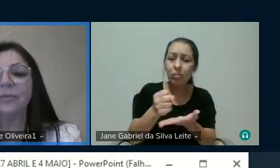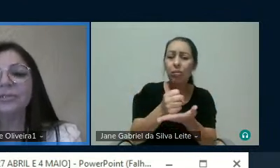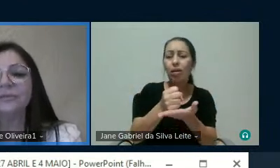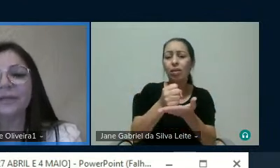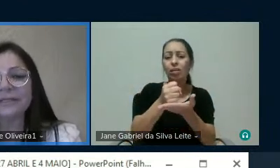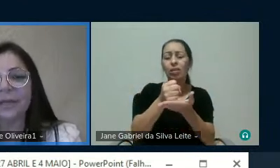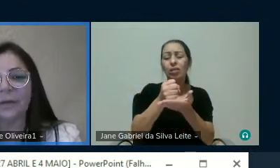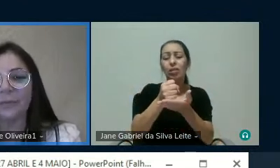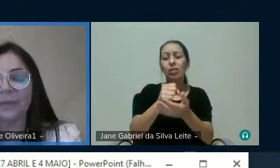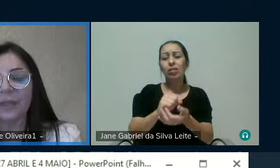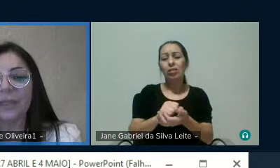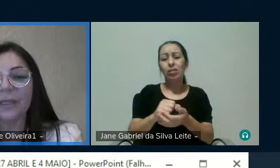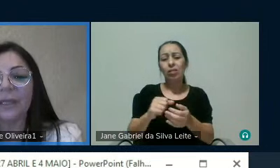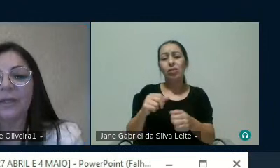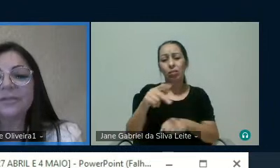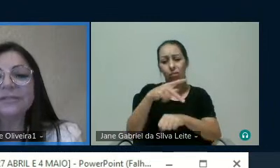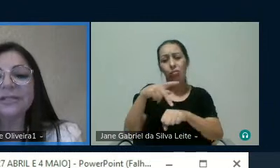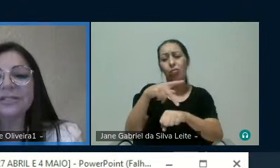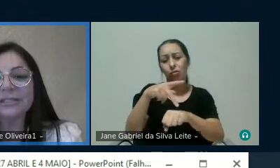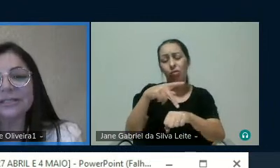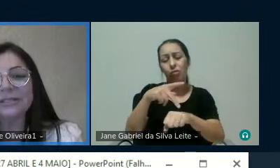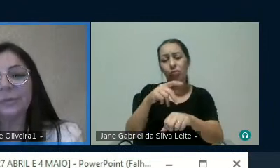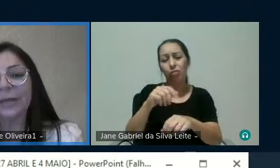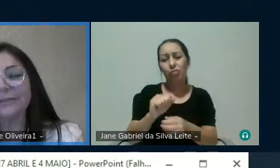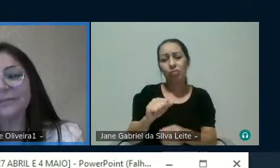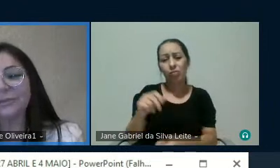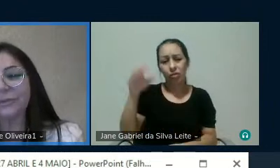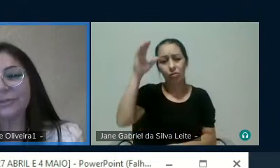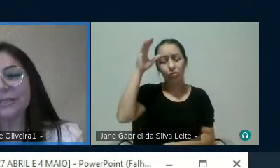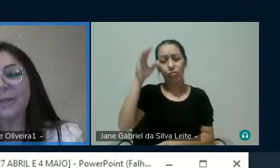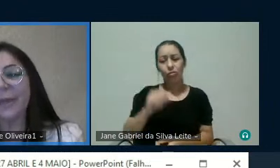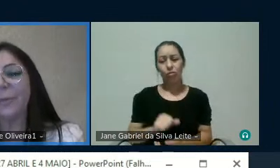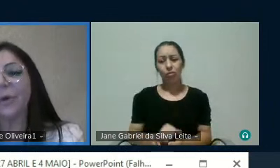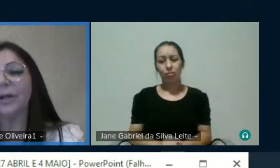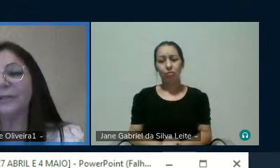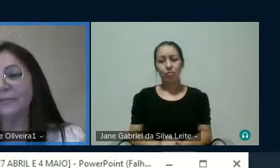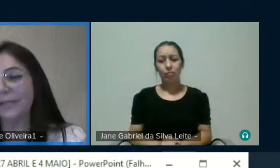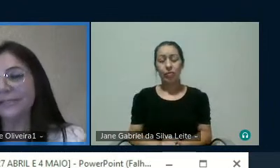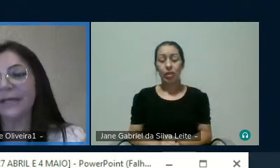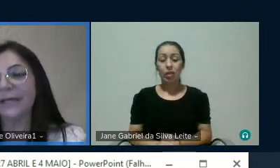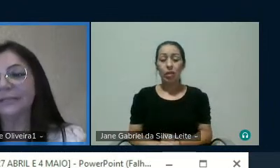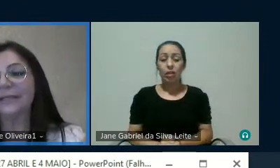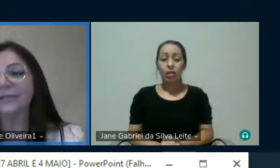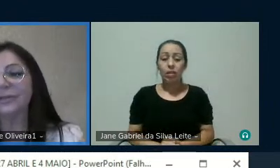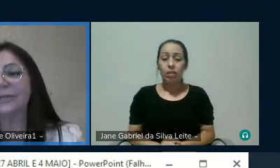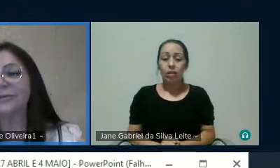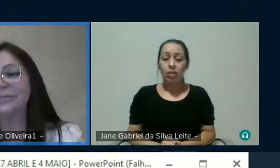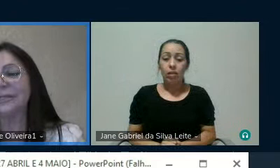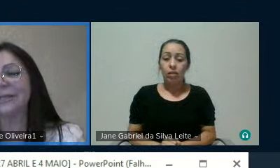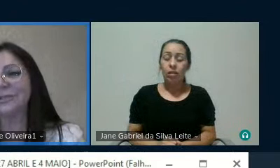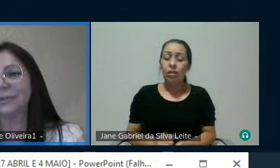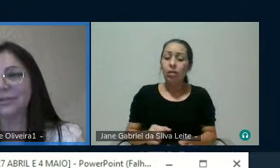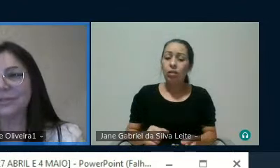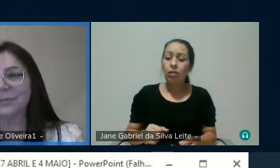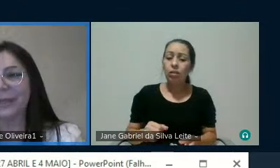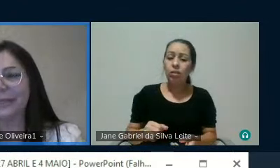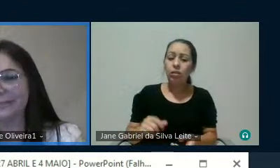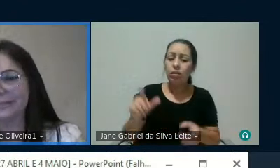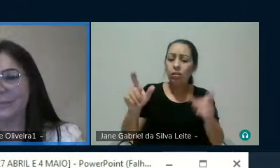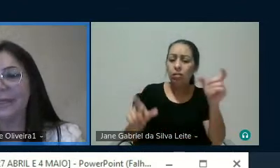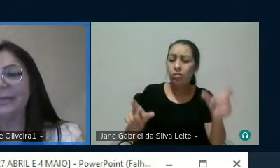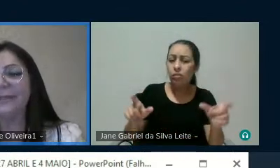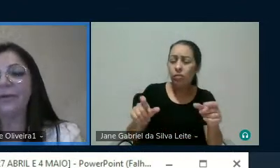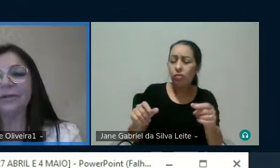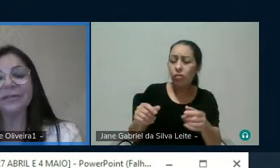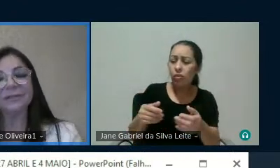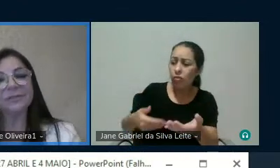tendo algum diferencial. E os artistas e poetas surdos também podem influenciar a literatura em língua de sinais de outros